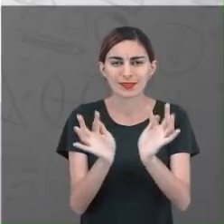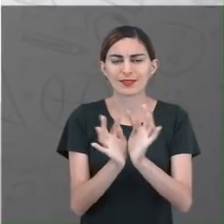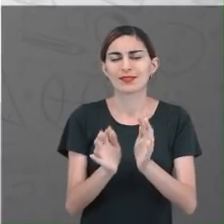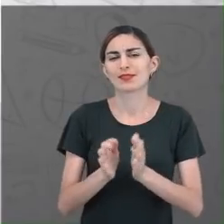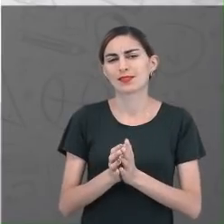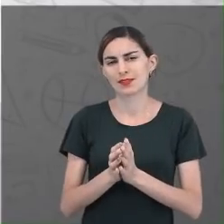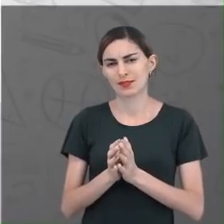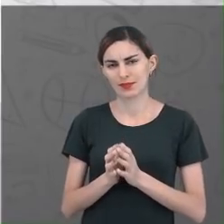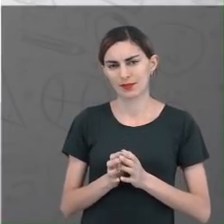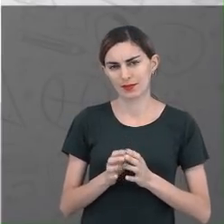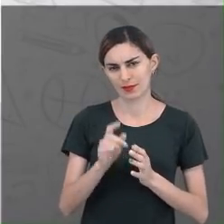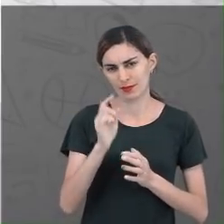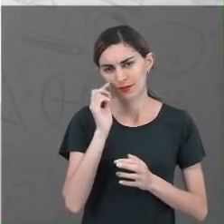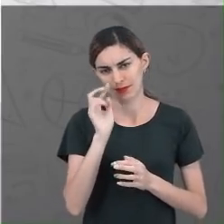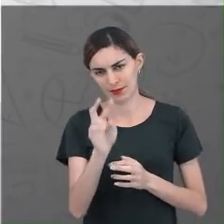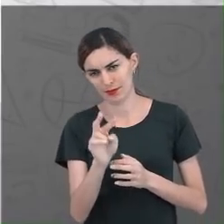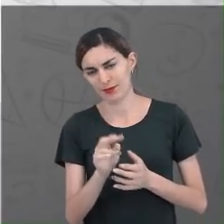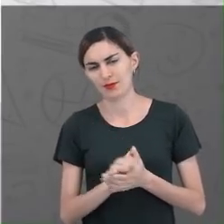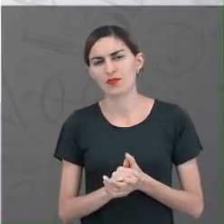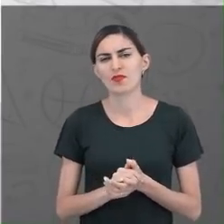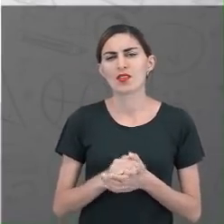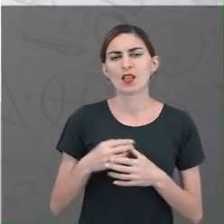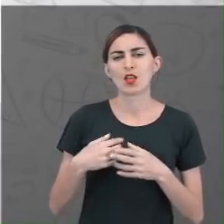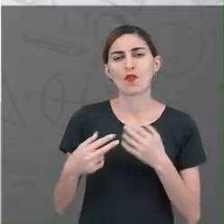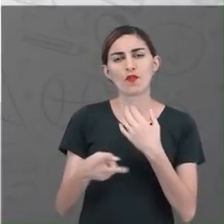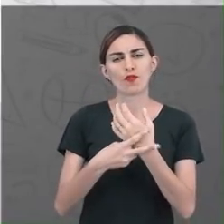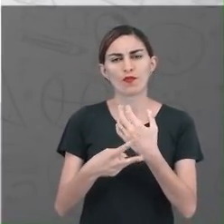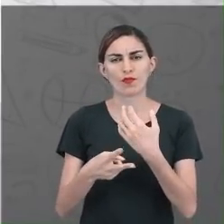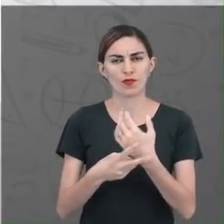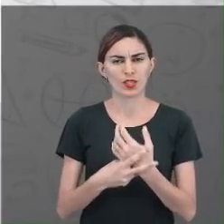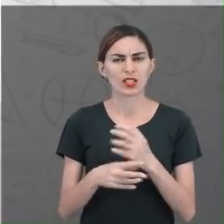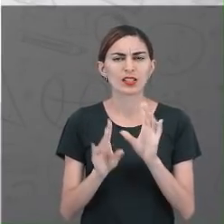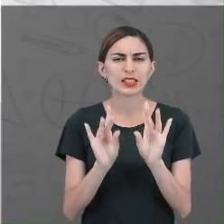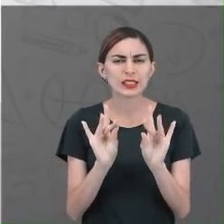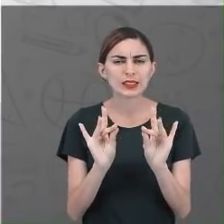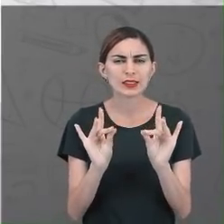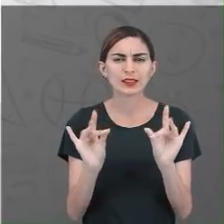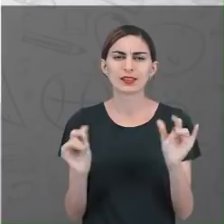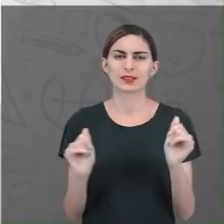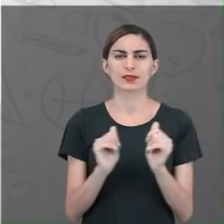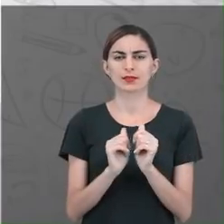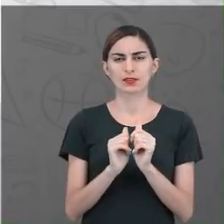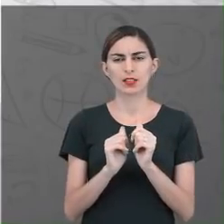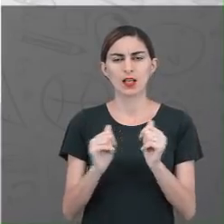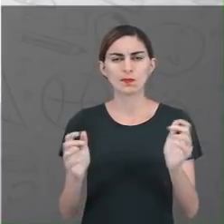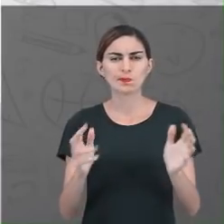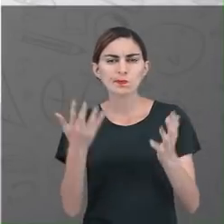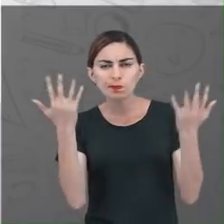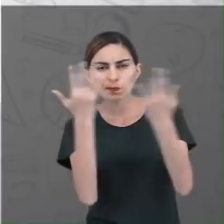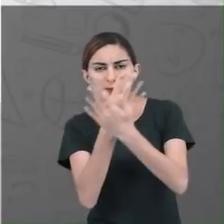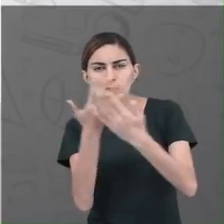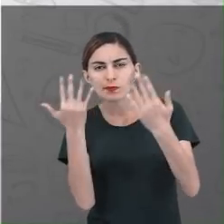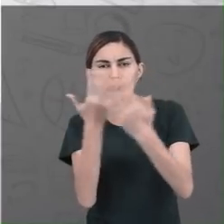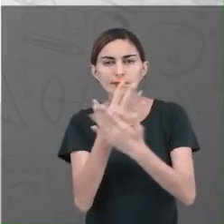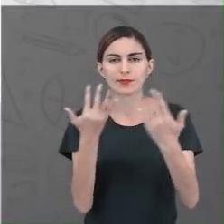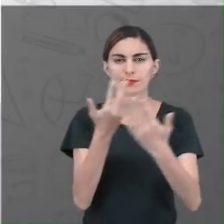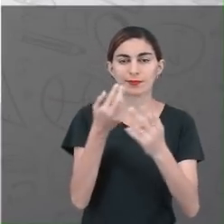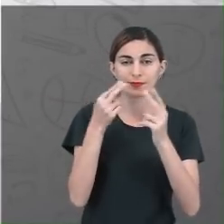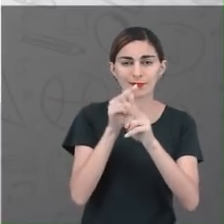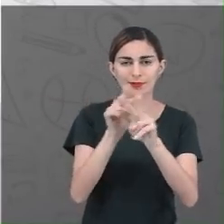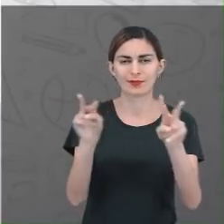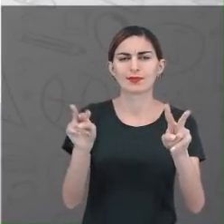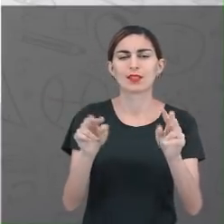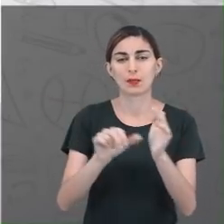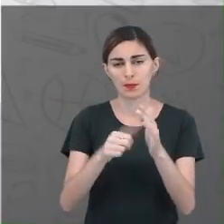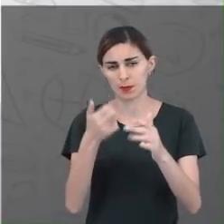com o mouse. Mas o vidro é um elemento tão delicado, que promove tanta transparência, que há um primeiro